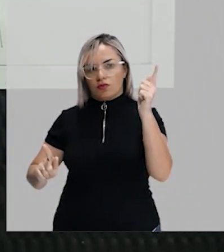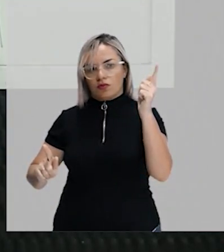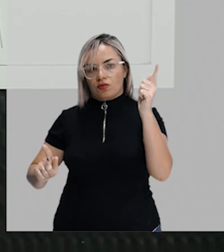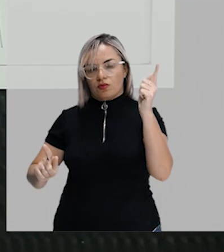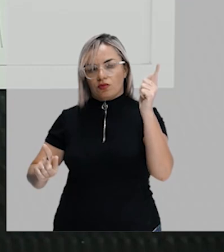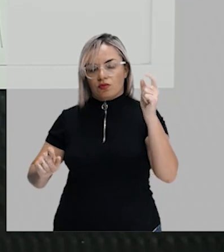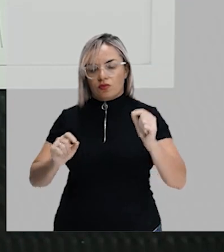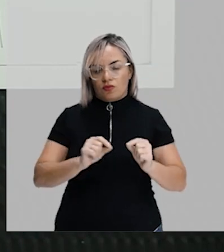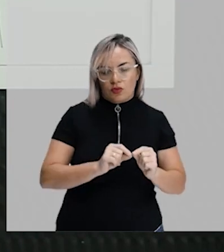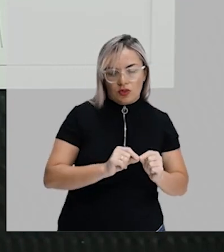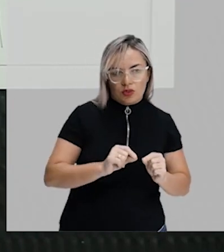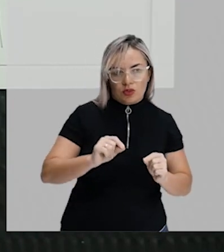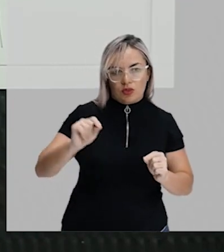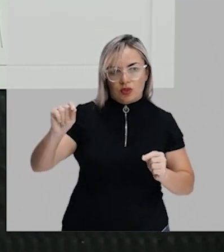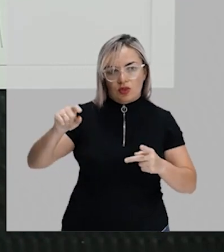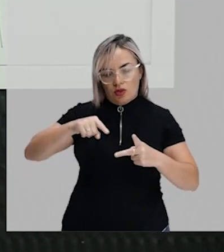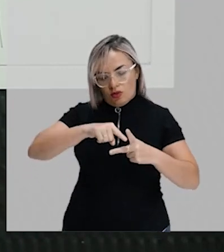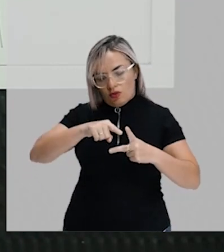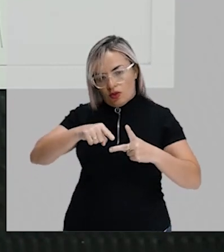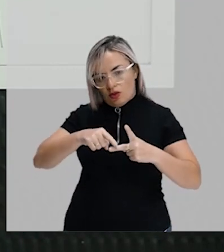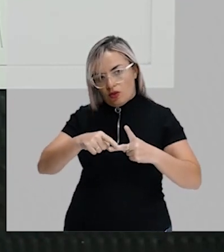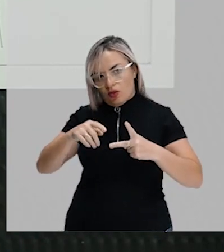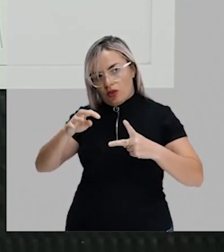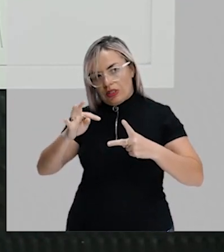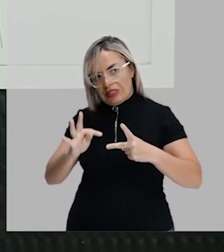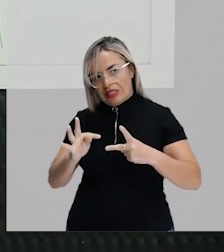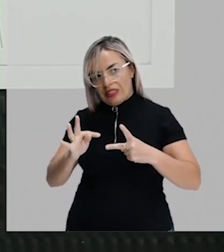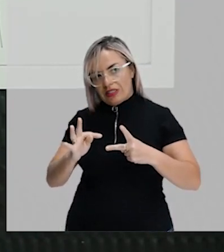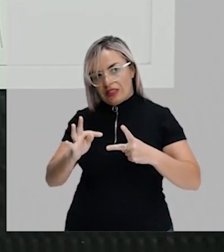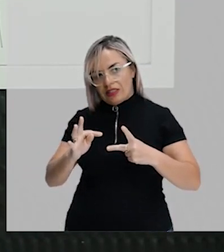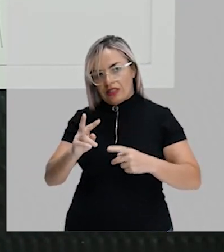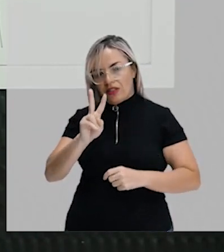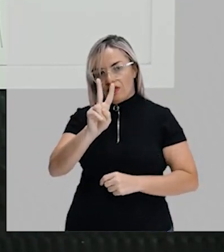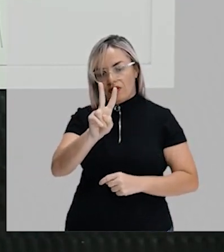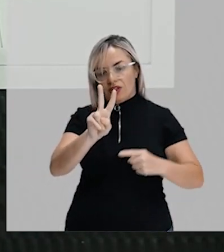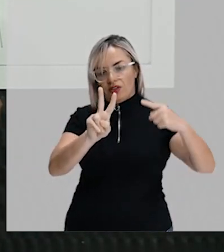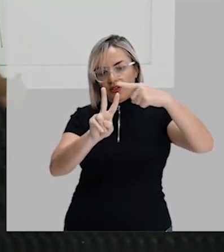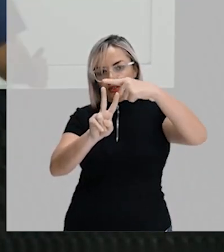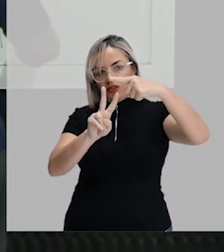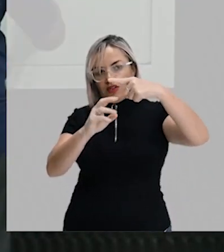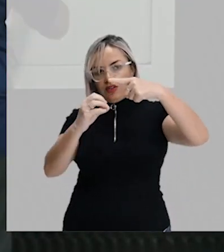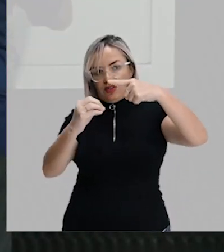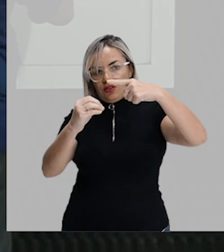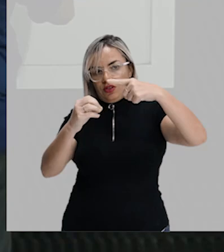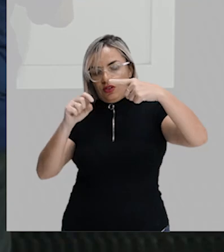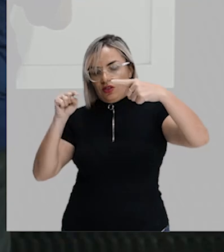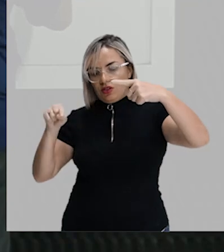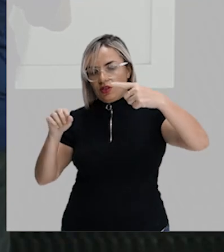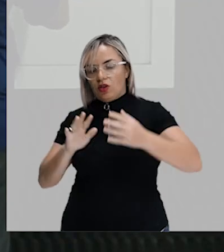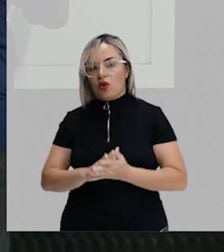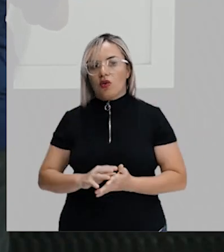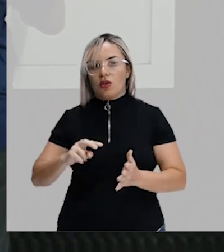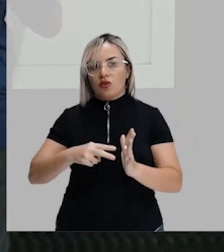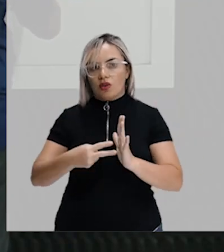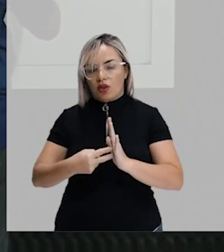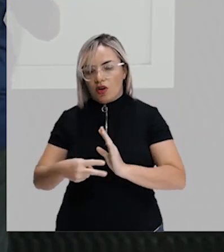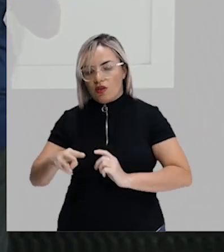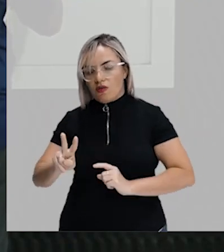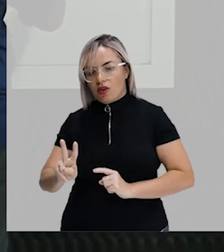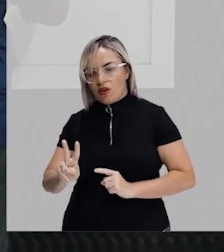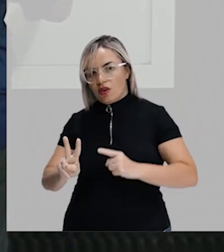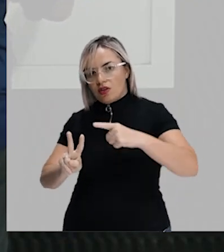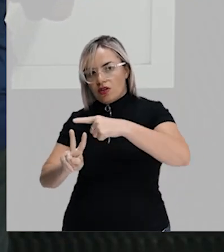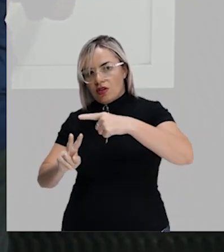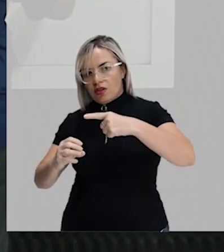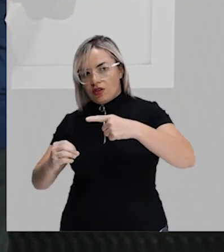Nós definimos esse ângulo como um ângulo inicial. Ok? Se a gente fechar a figura, nós vamos encontrar o seguinte. Ó.